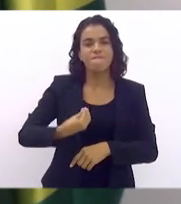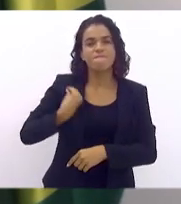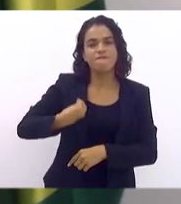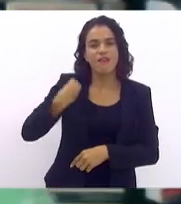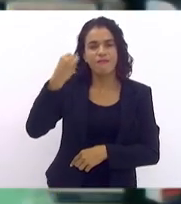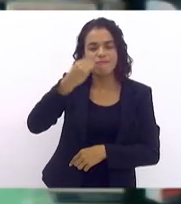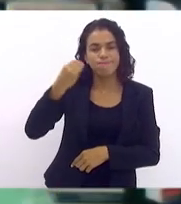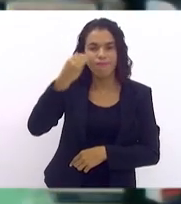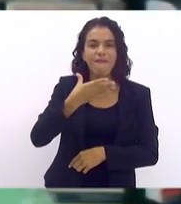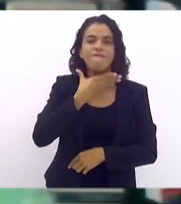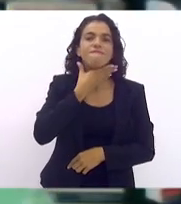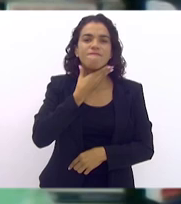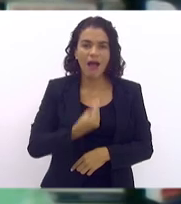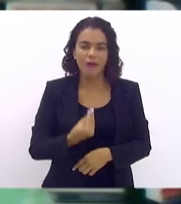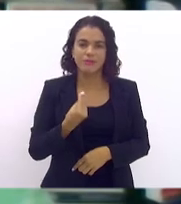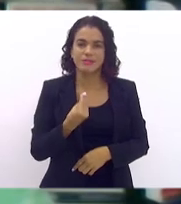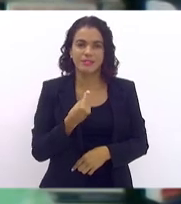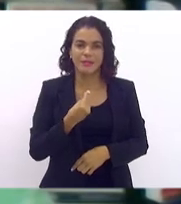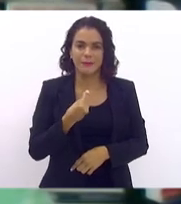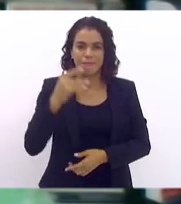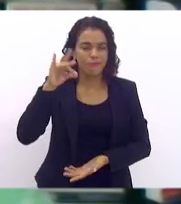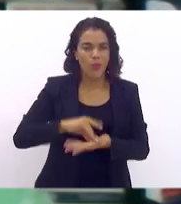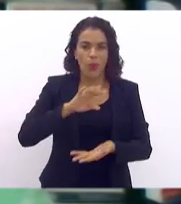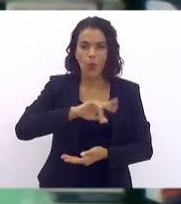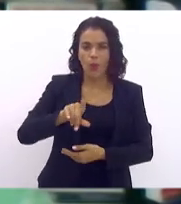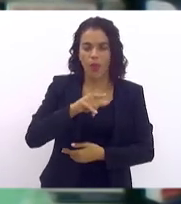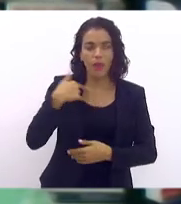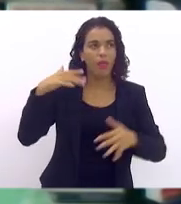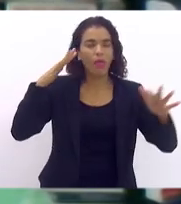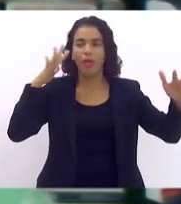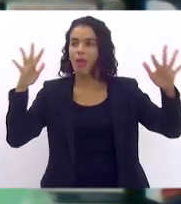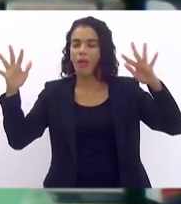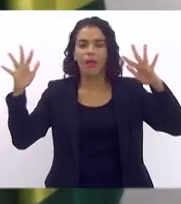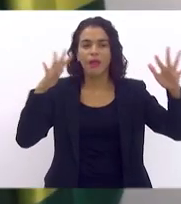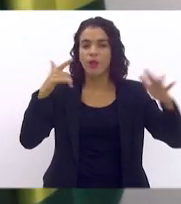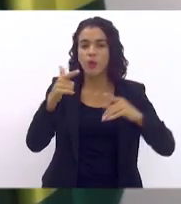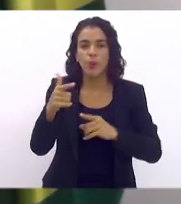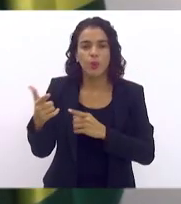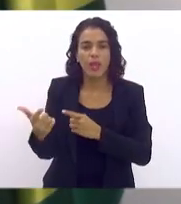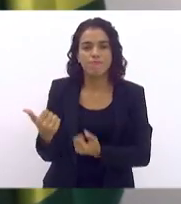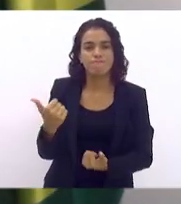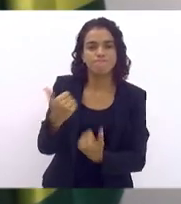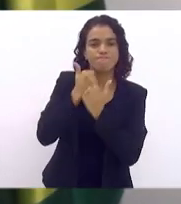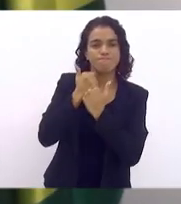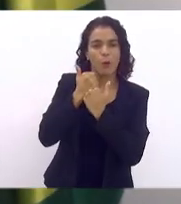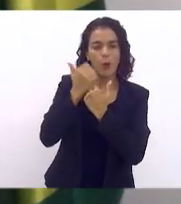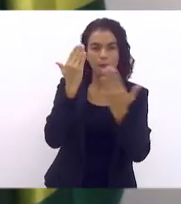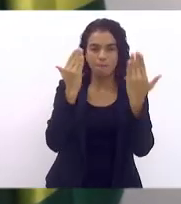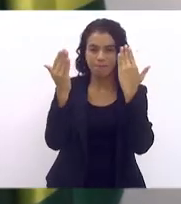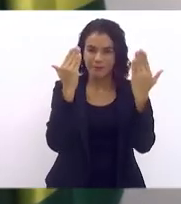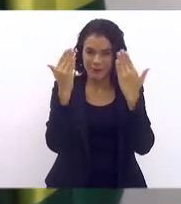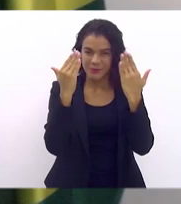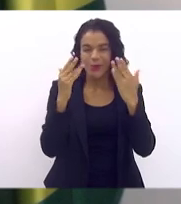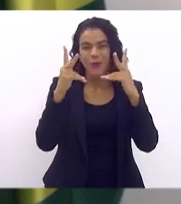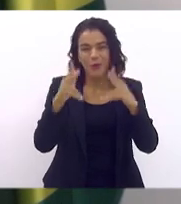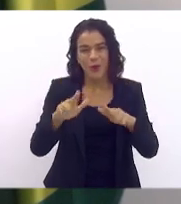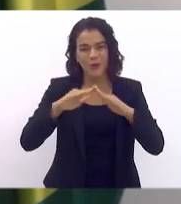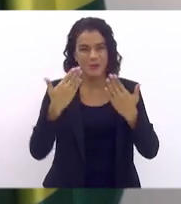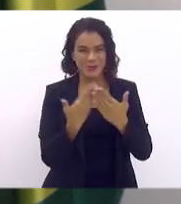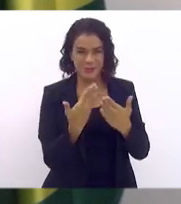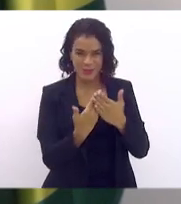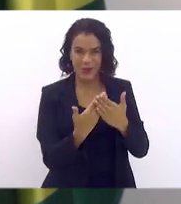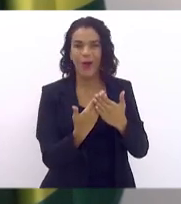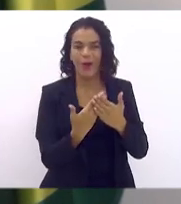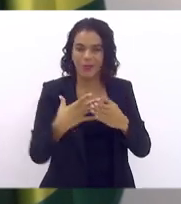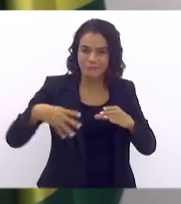hora, né, elas acabam realmente ficando perdidas aí e a gente não tem um apoio psicológico, que é o que a gente estava falando nos colégios aqui, para estar junto com